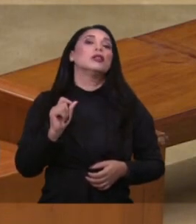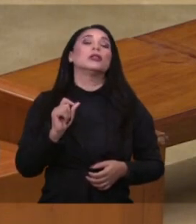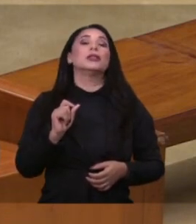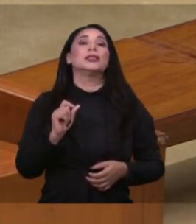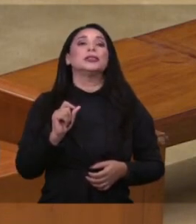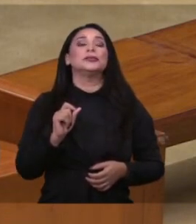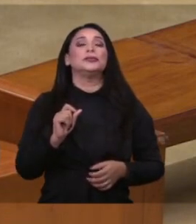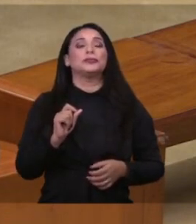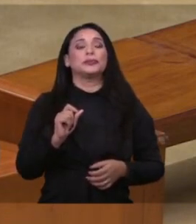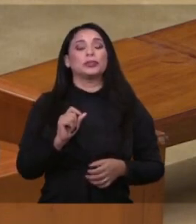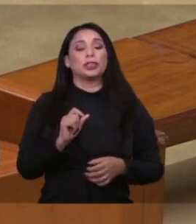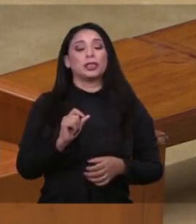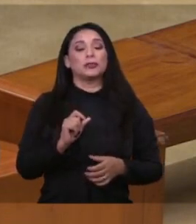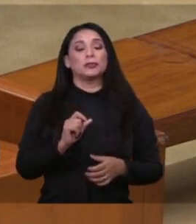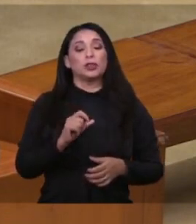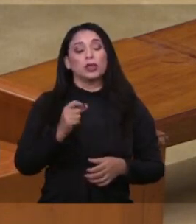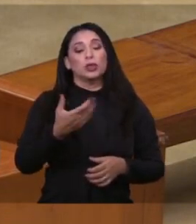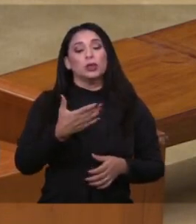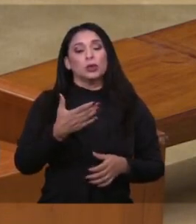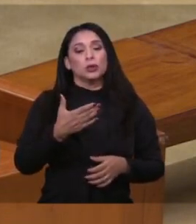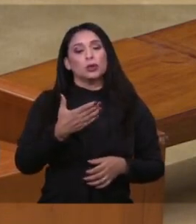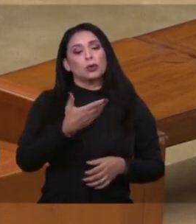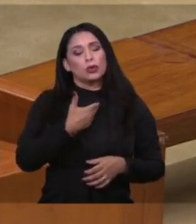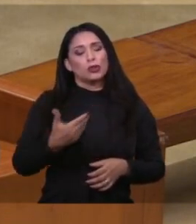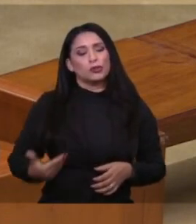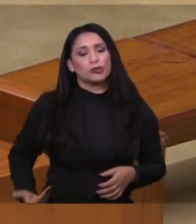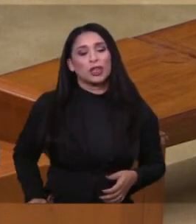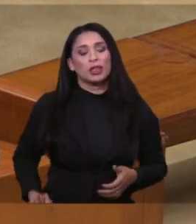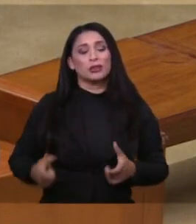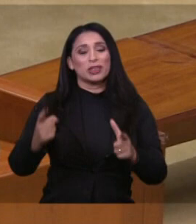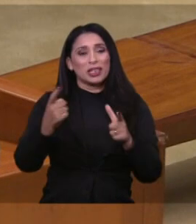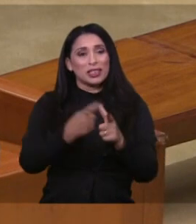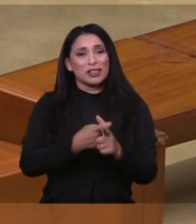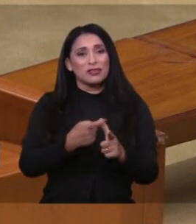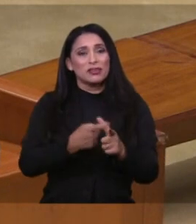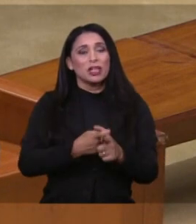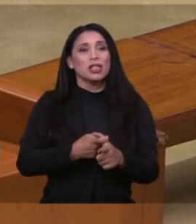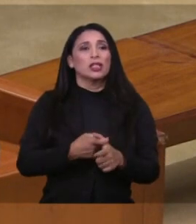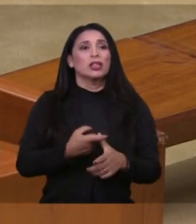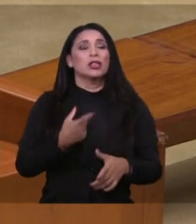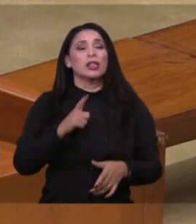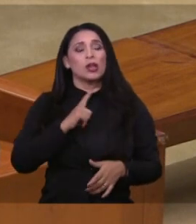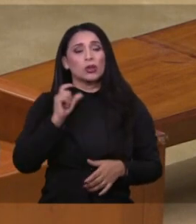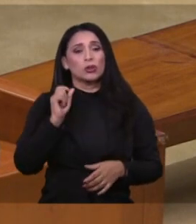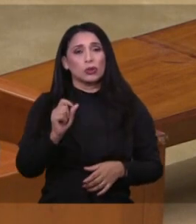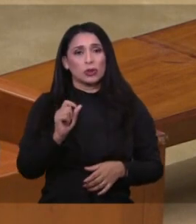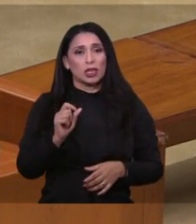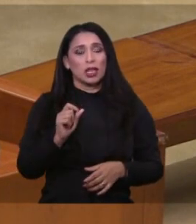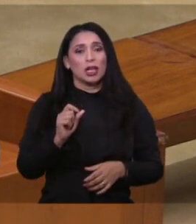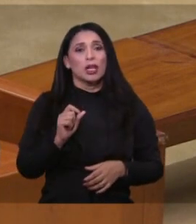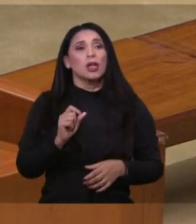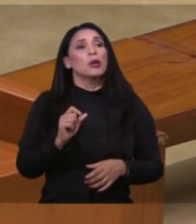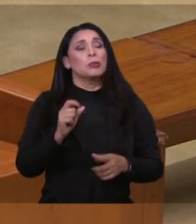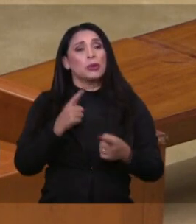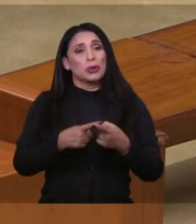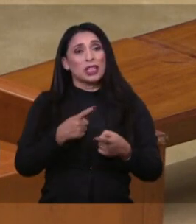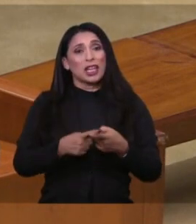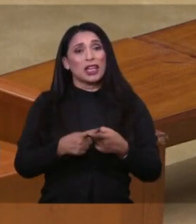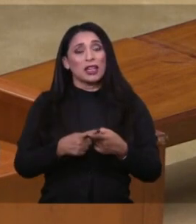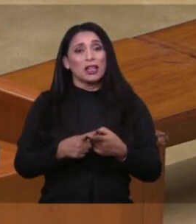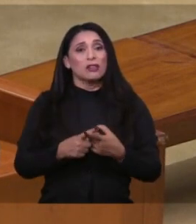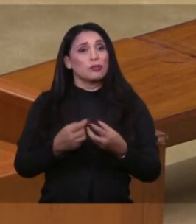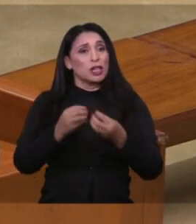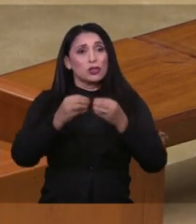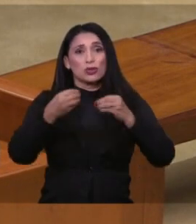do Estado em face da prática de atos estatais que contribuíram para a estruturação do racismo na